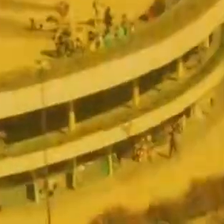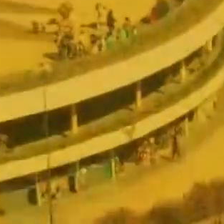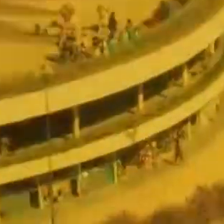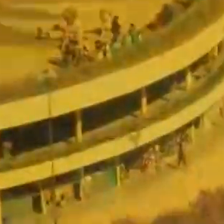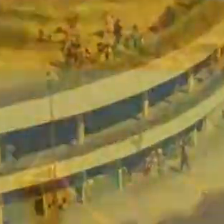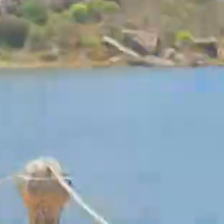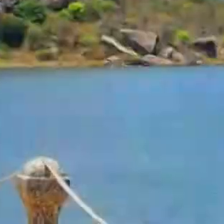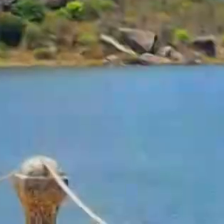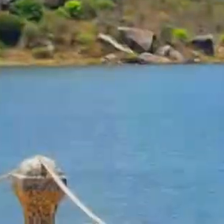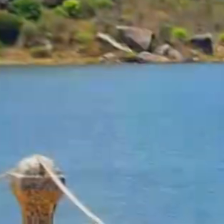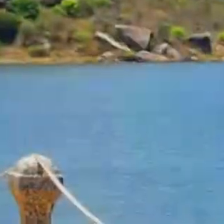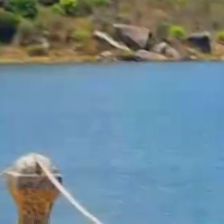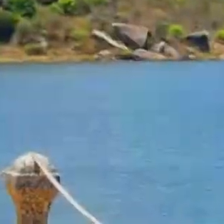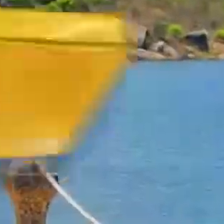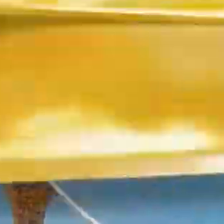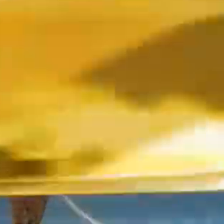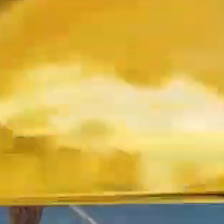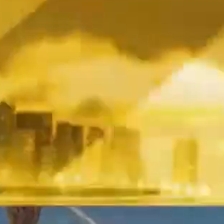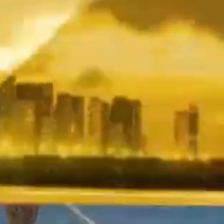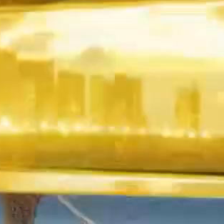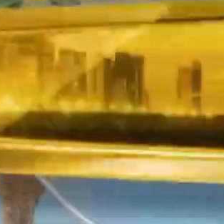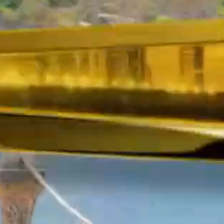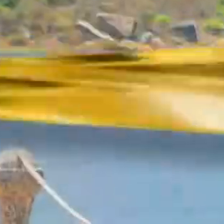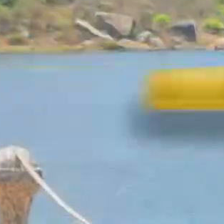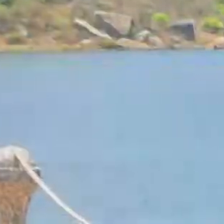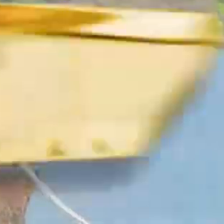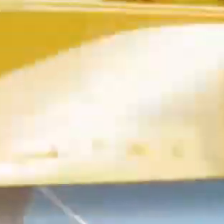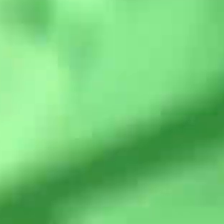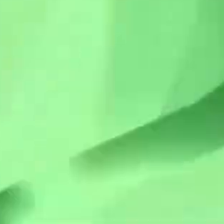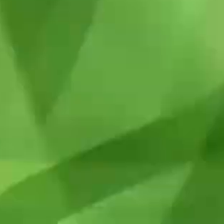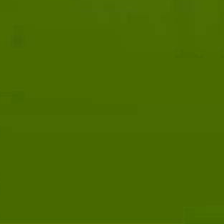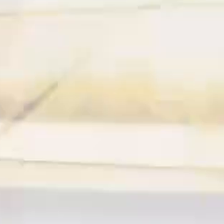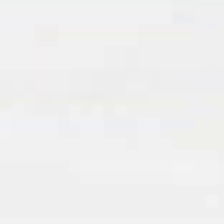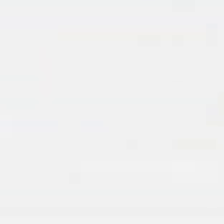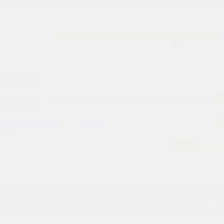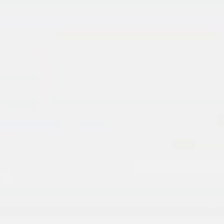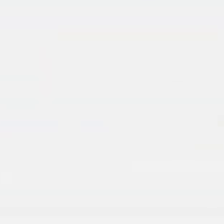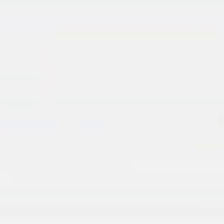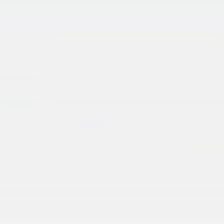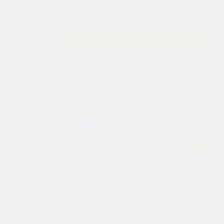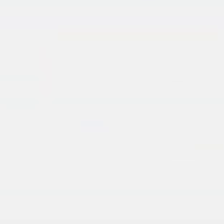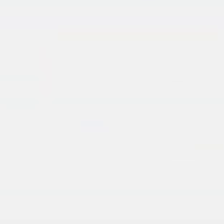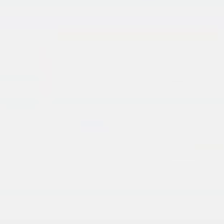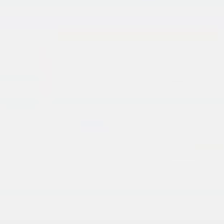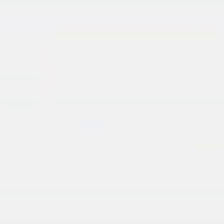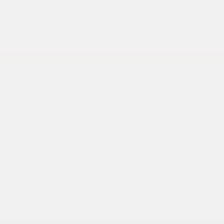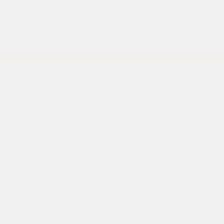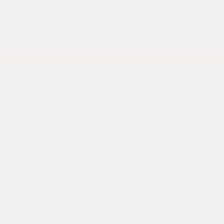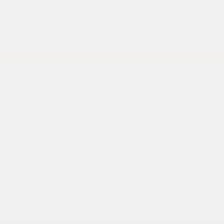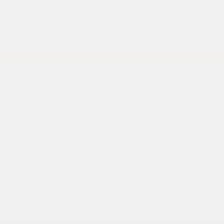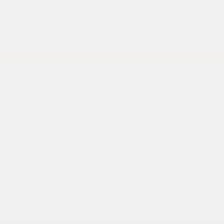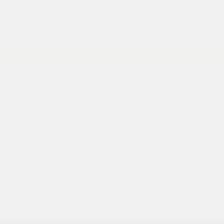você se ver melhor aqui na TV Assembleia.